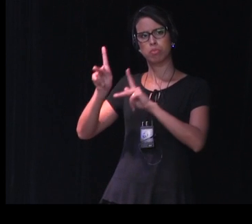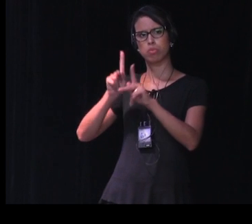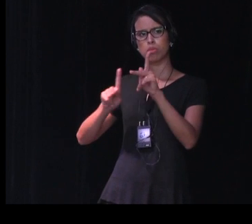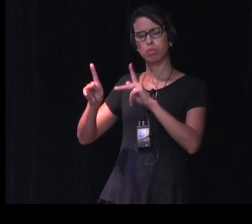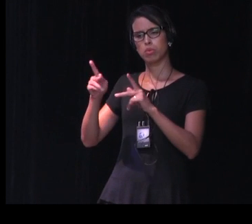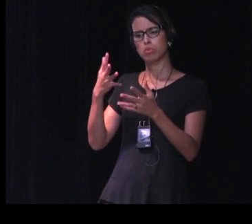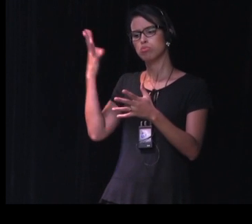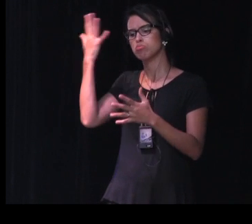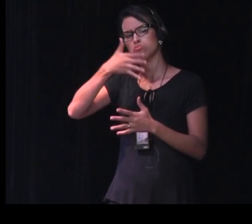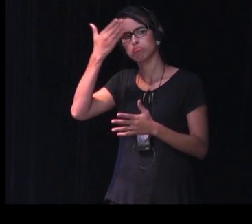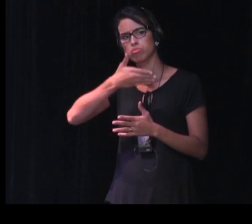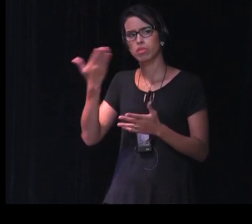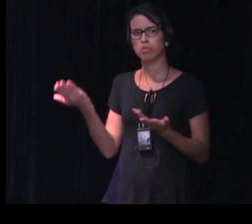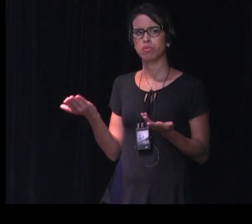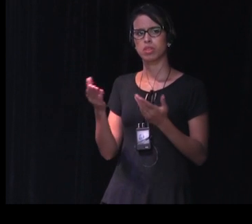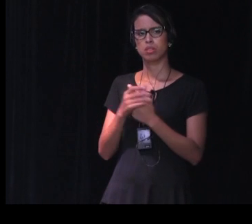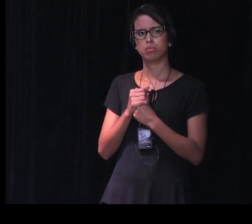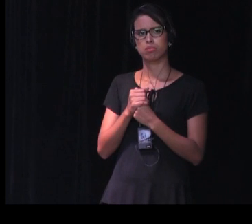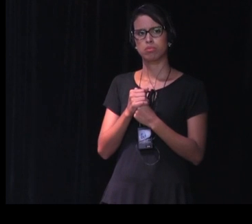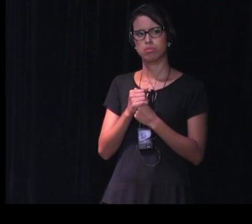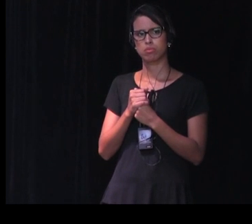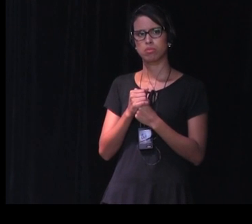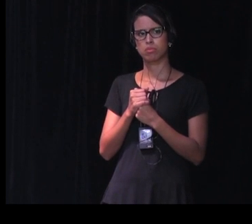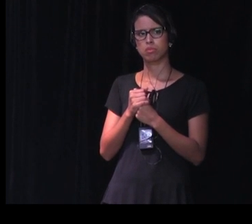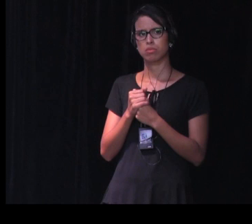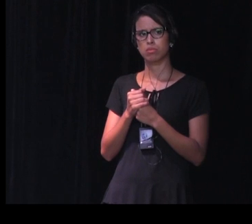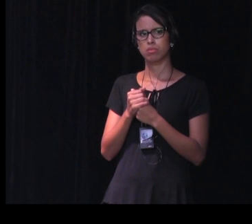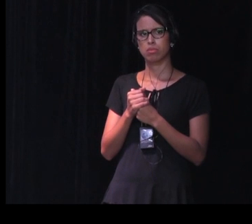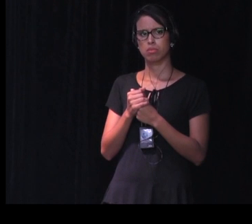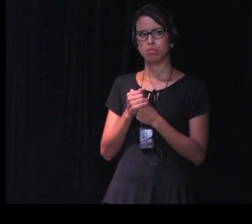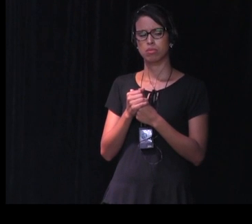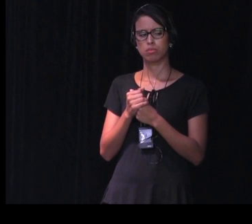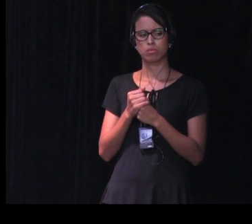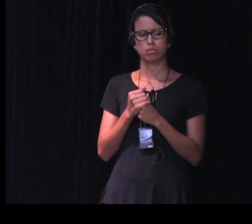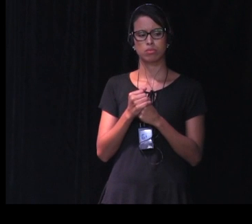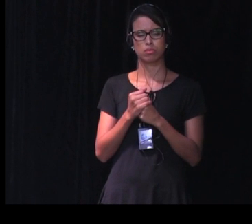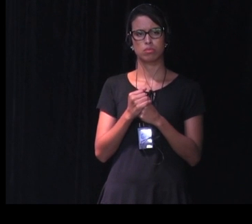e ele fica com uma espécie de fantasma atrás desse trabalho.